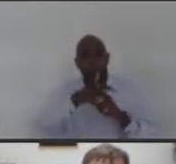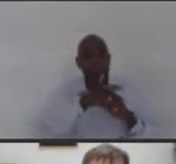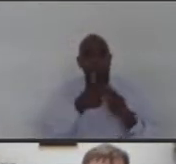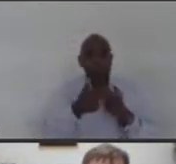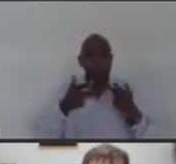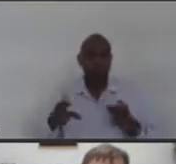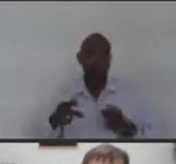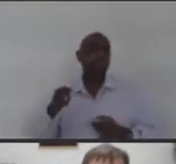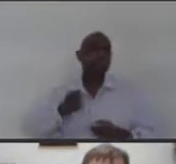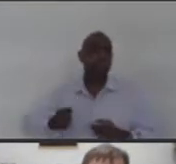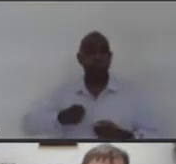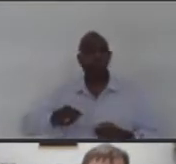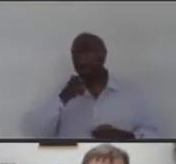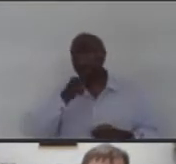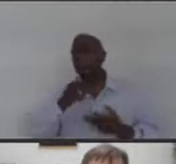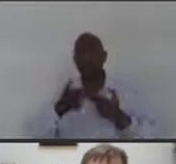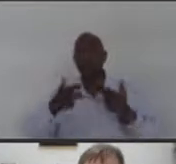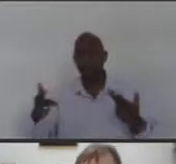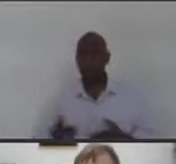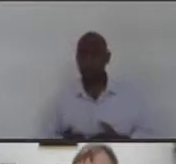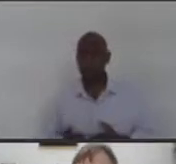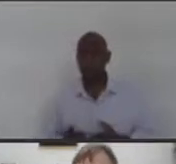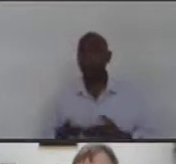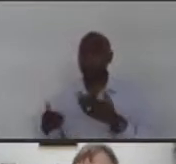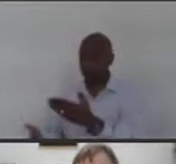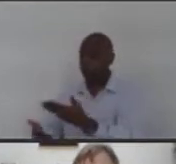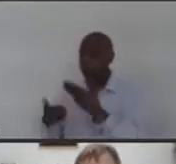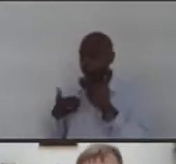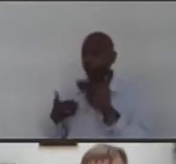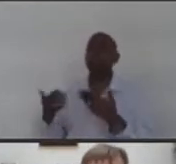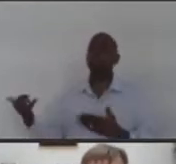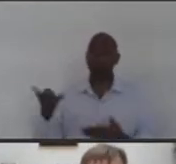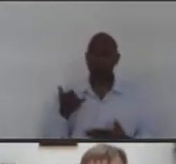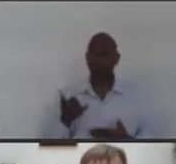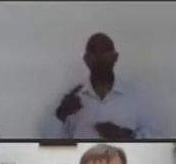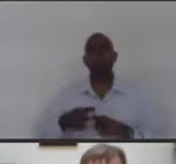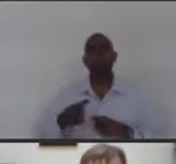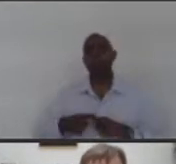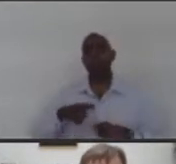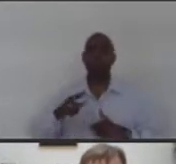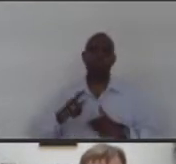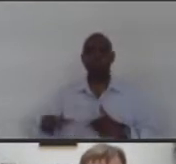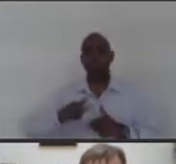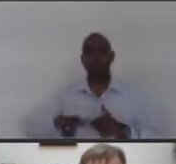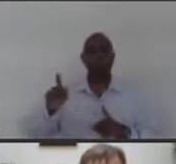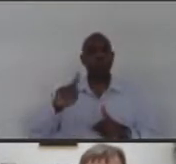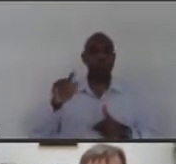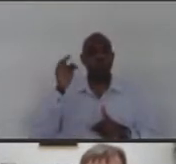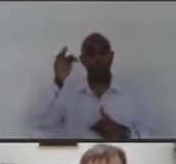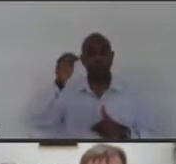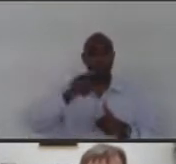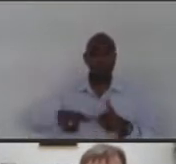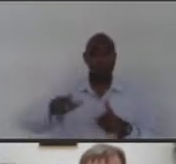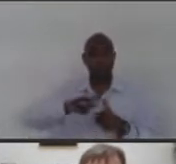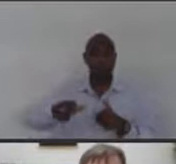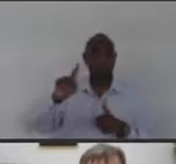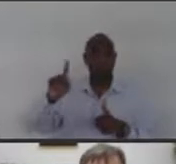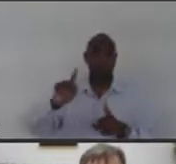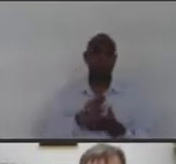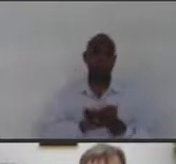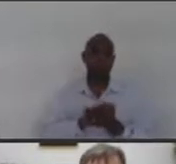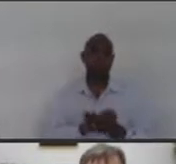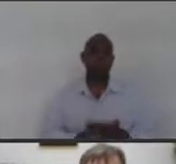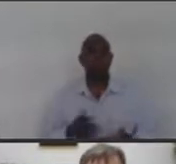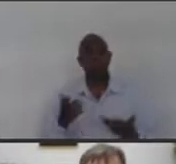não sermos surpreendidos por um desequilíbrio econômico-financeiro. Peço o voto de vossas excelências para que essa casa